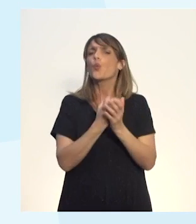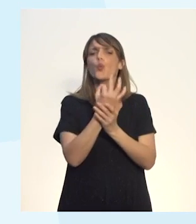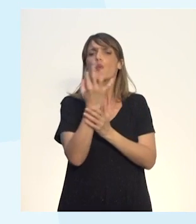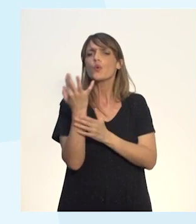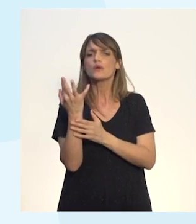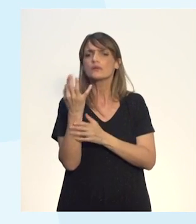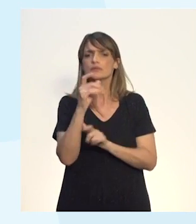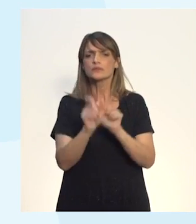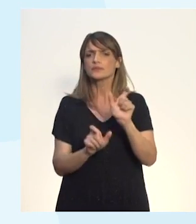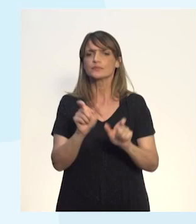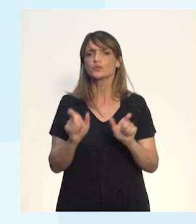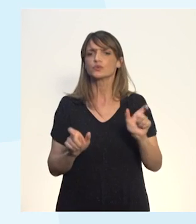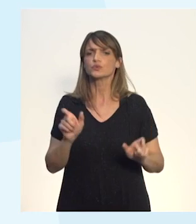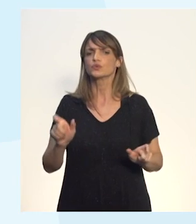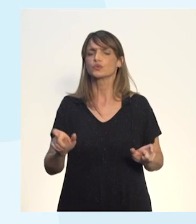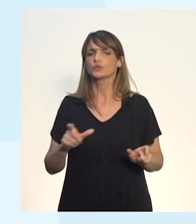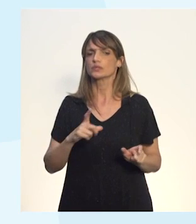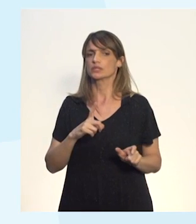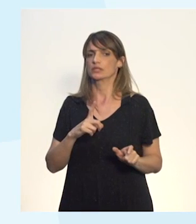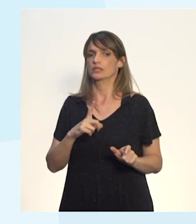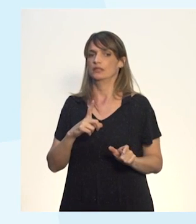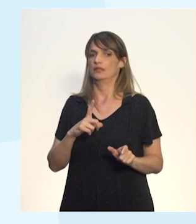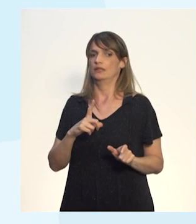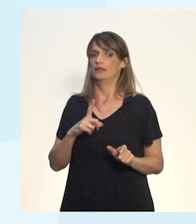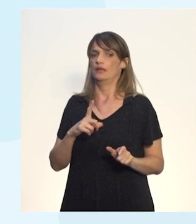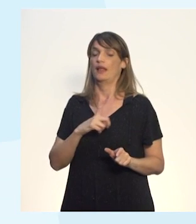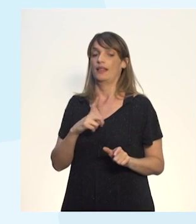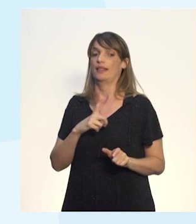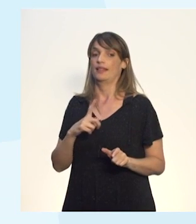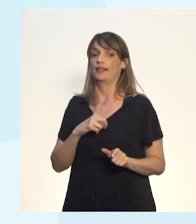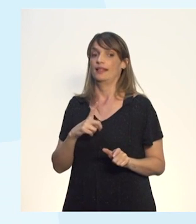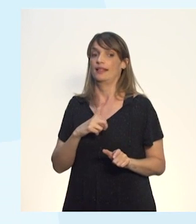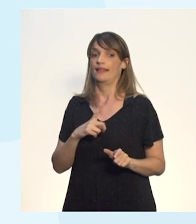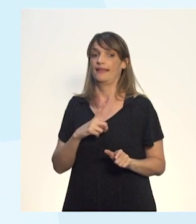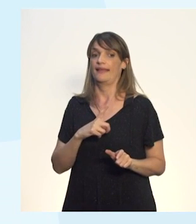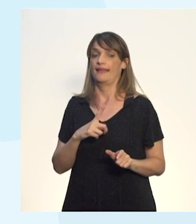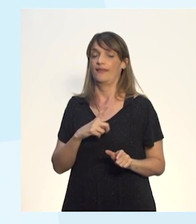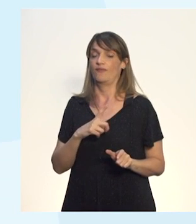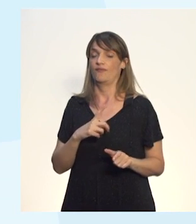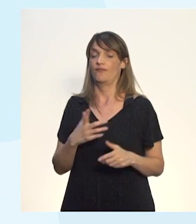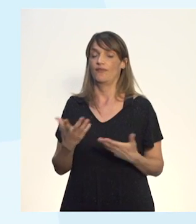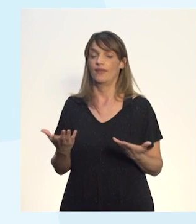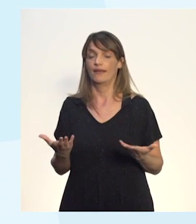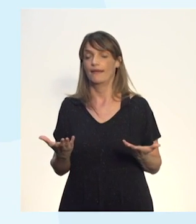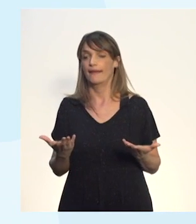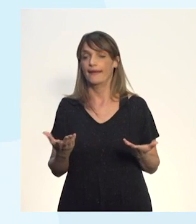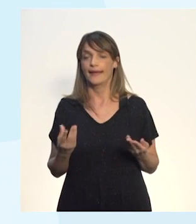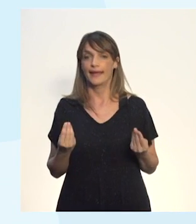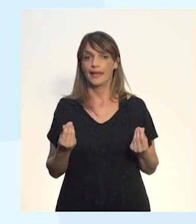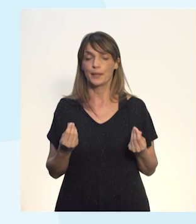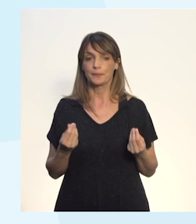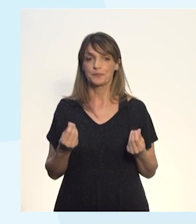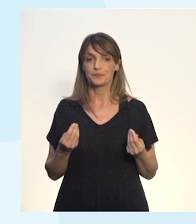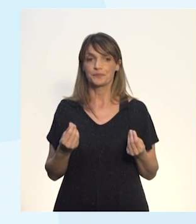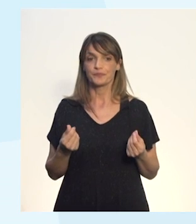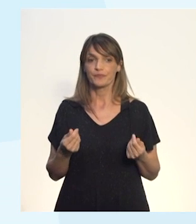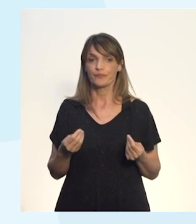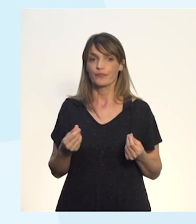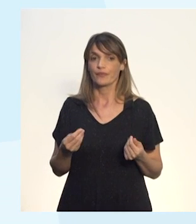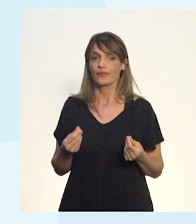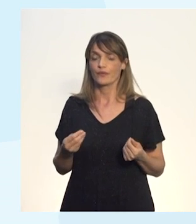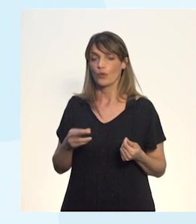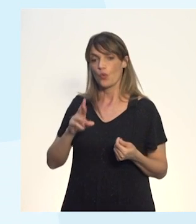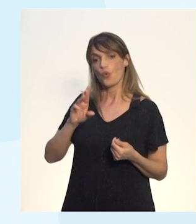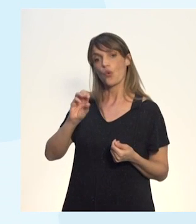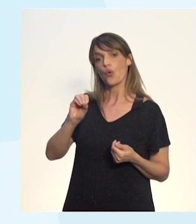que tiveram assim, foram agraciados, né, pelo engenho do